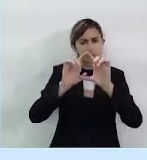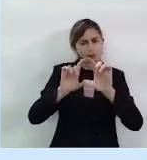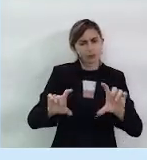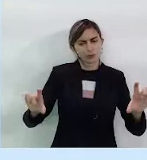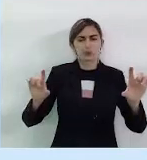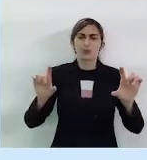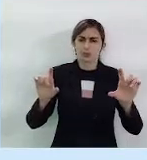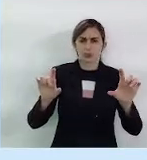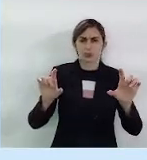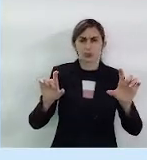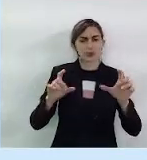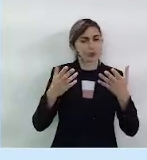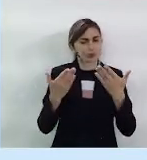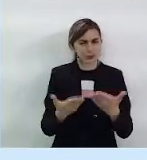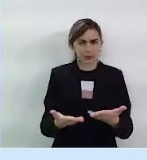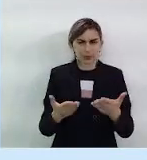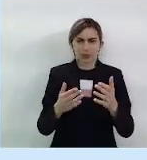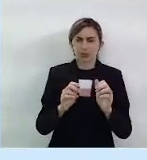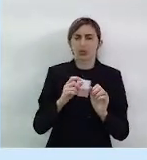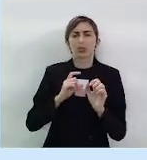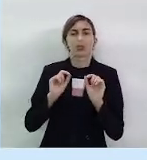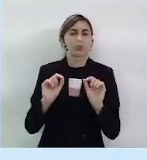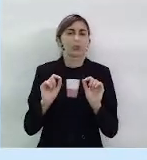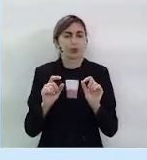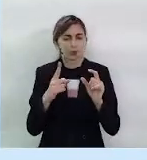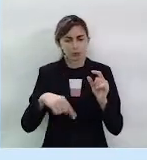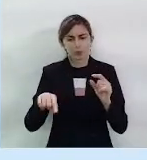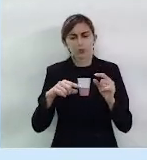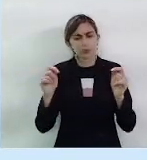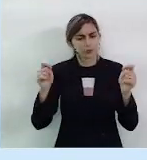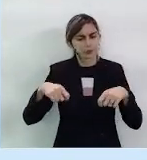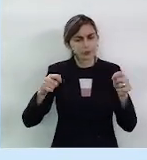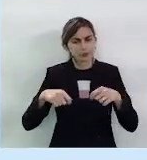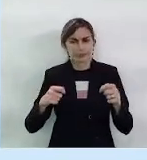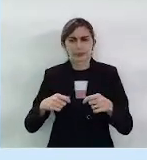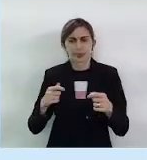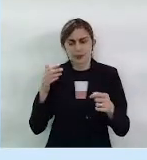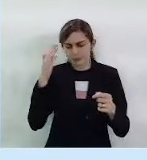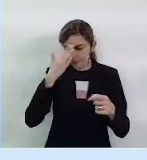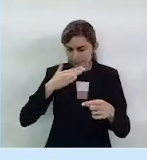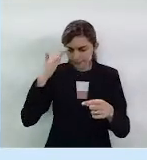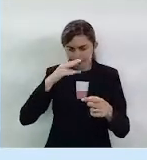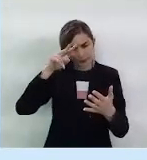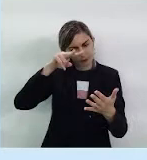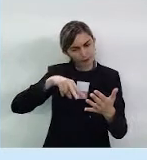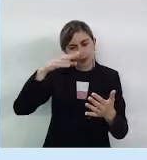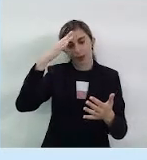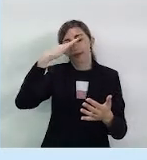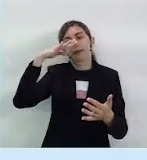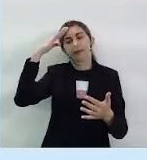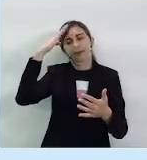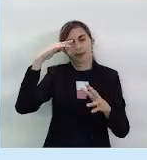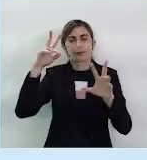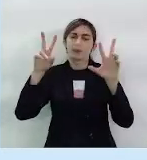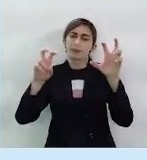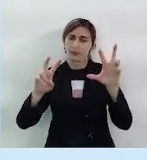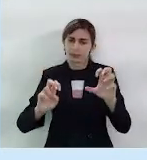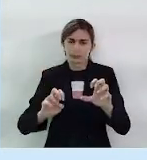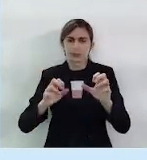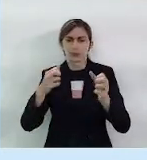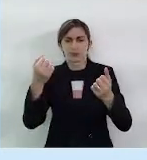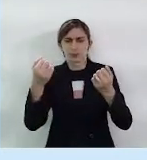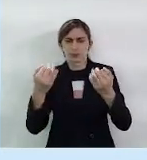eles estão dispostos de maneira em que nos permite compreender o conteúdo de determinada